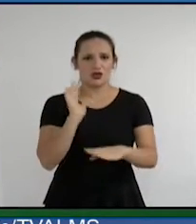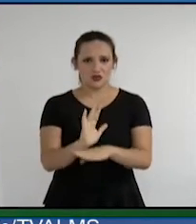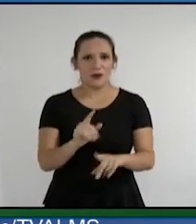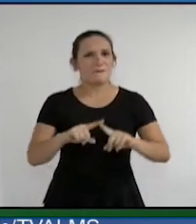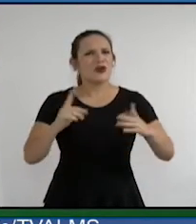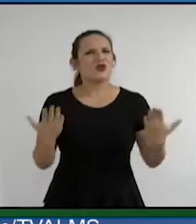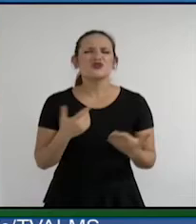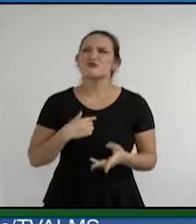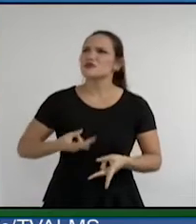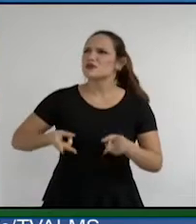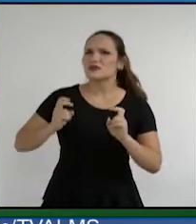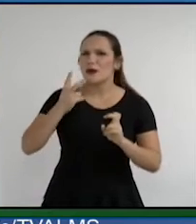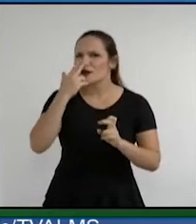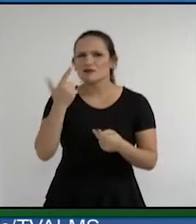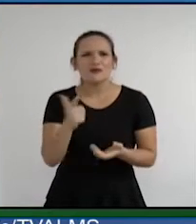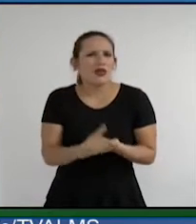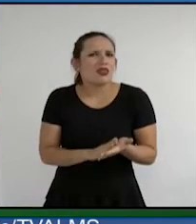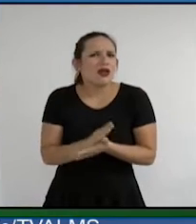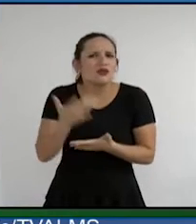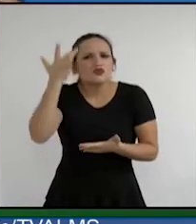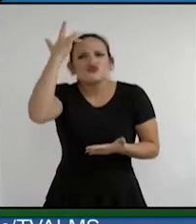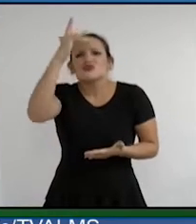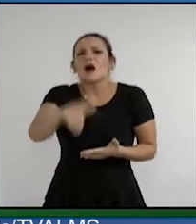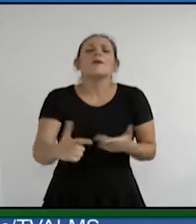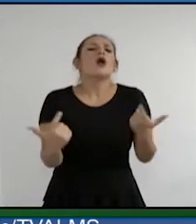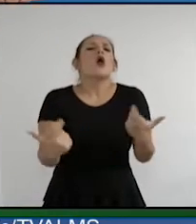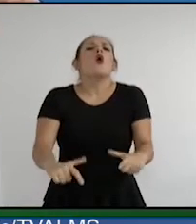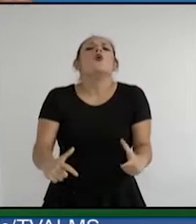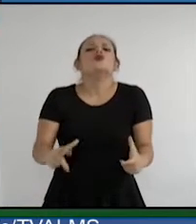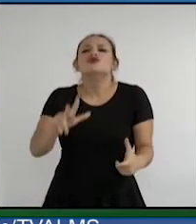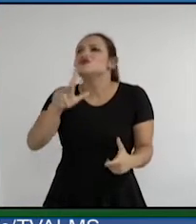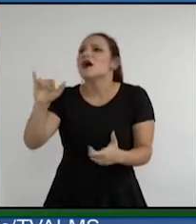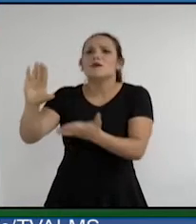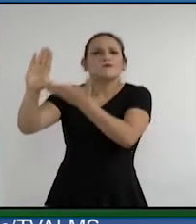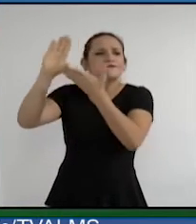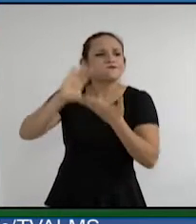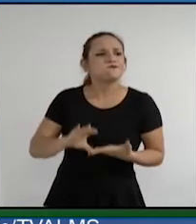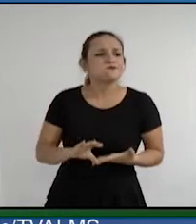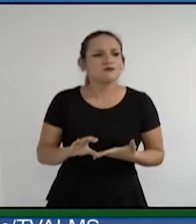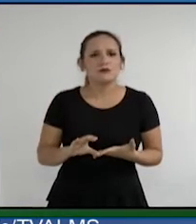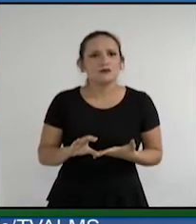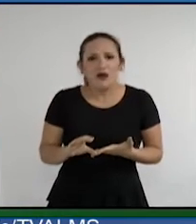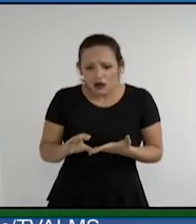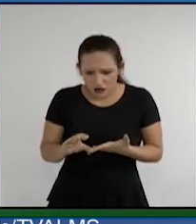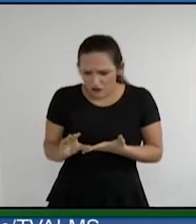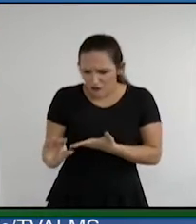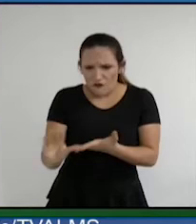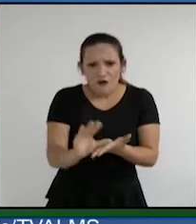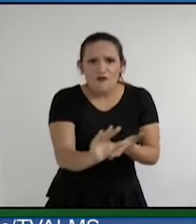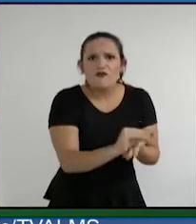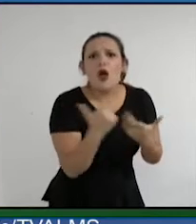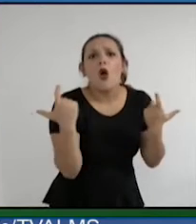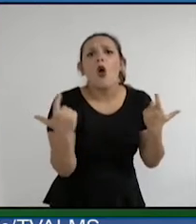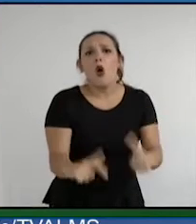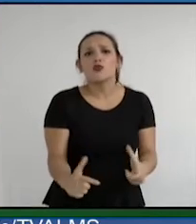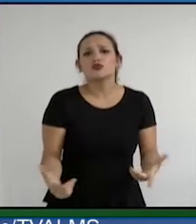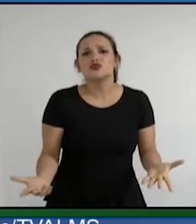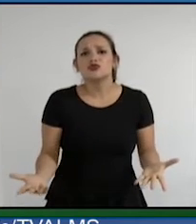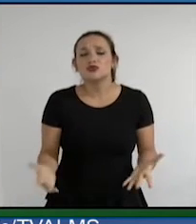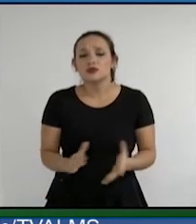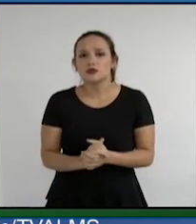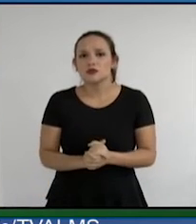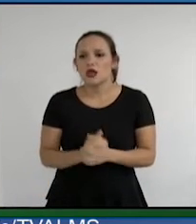temos hoje é que não tem definição do recurso que foi aprovado por esta casa, não tem definição para onde vai o recurso.